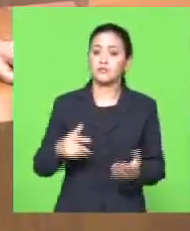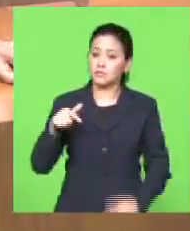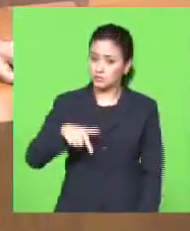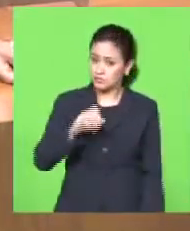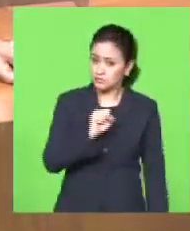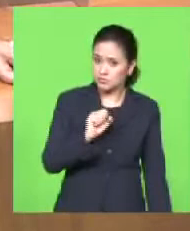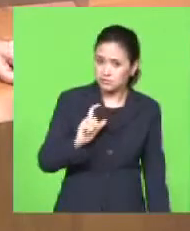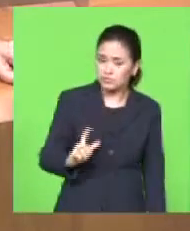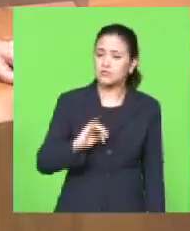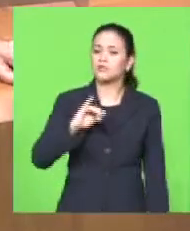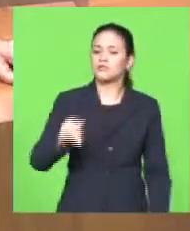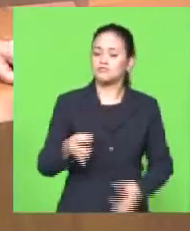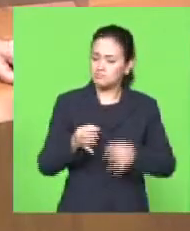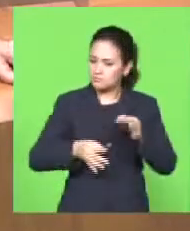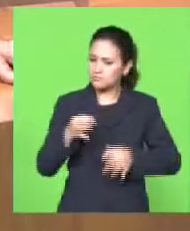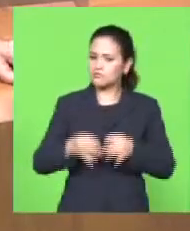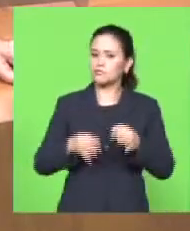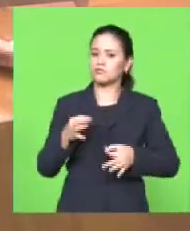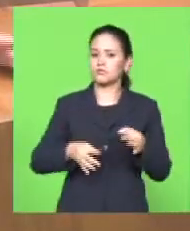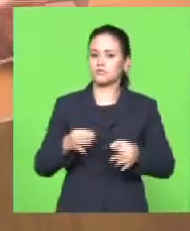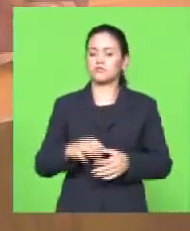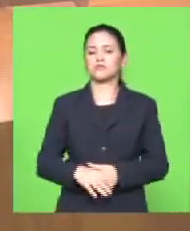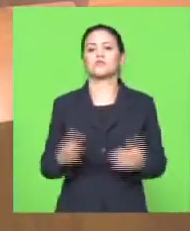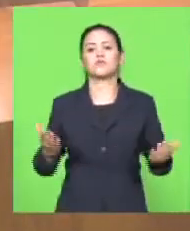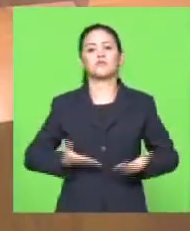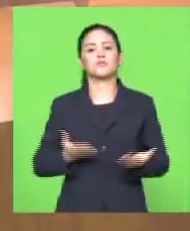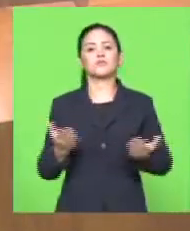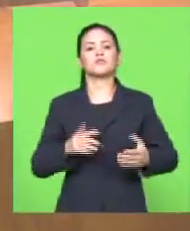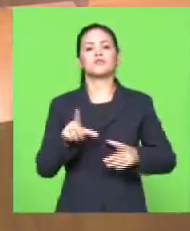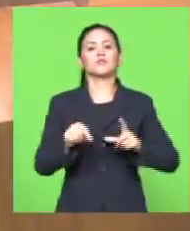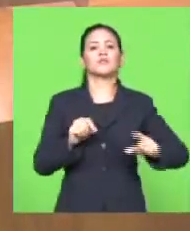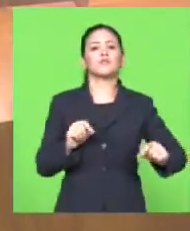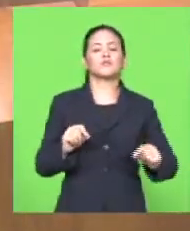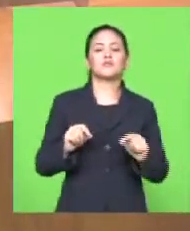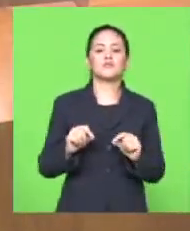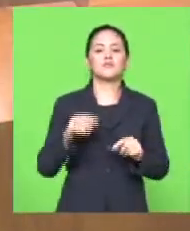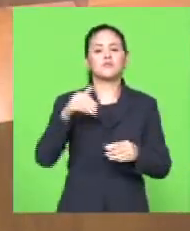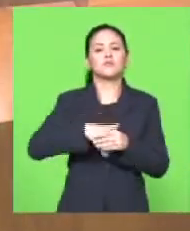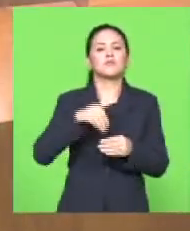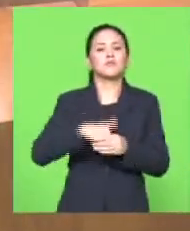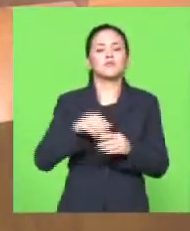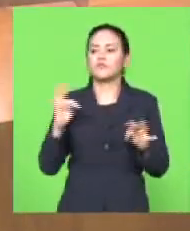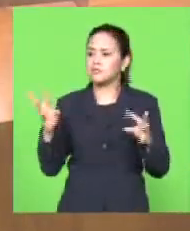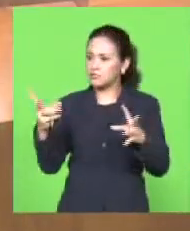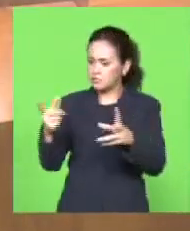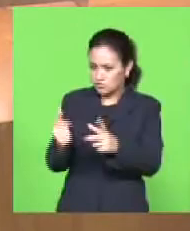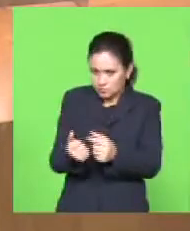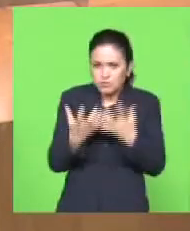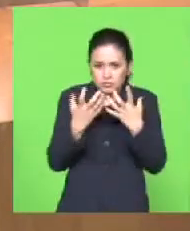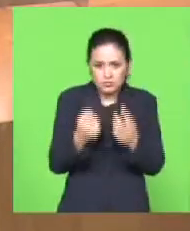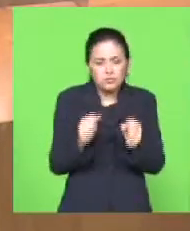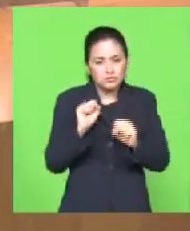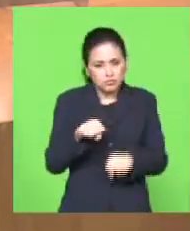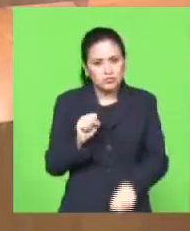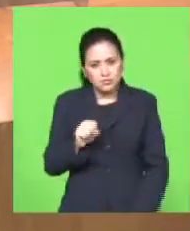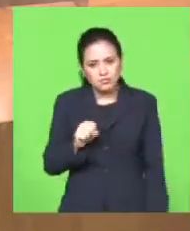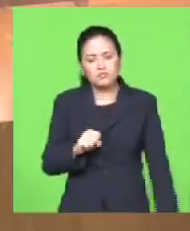Luís, e agora escolhido por unanimidade, votado por unanimidade,